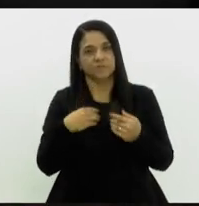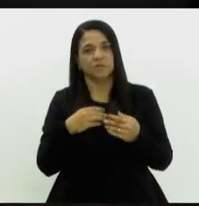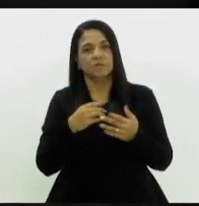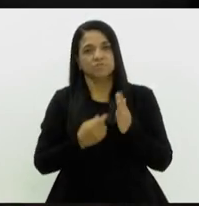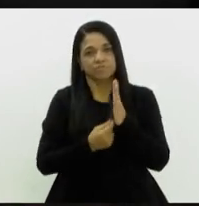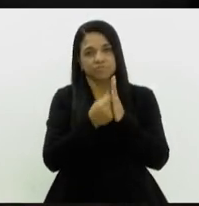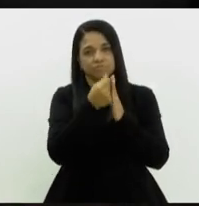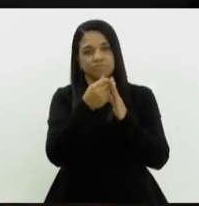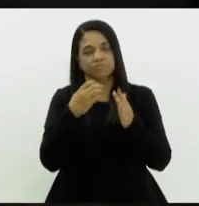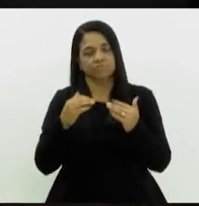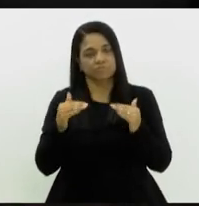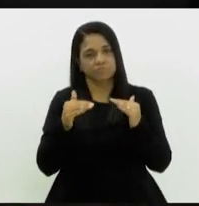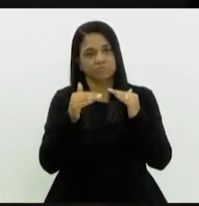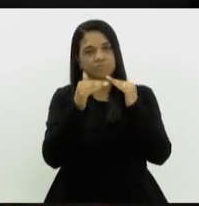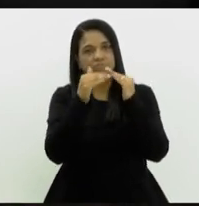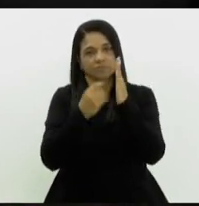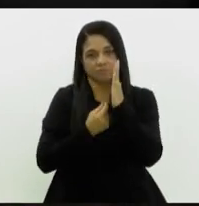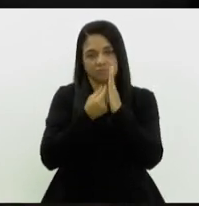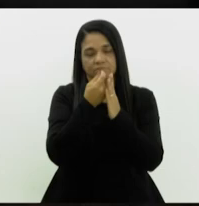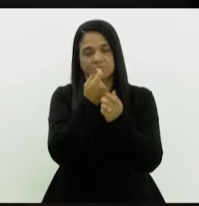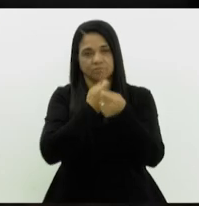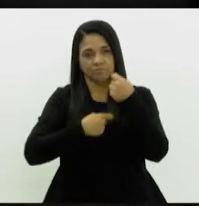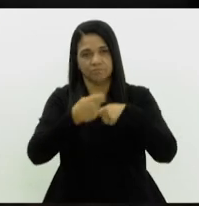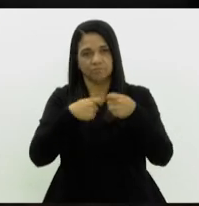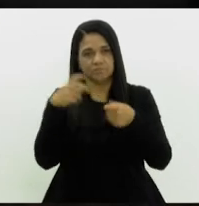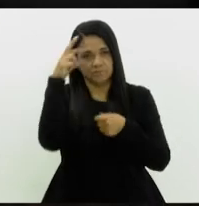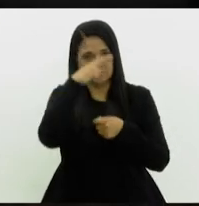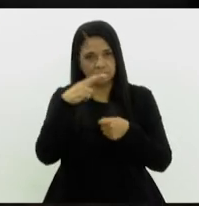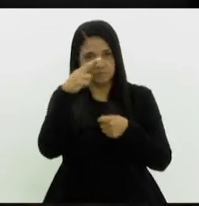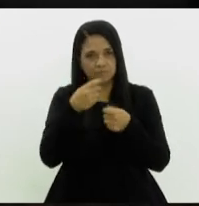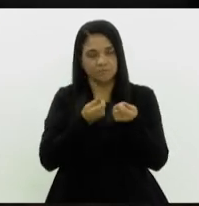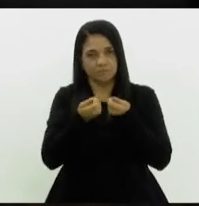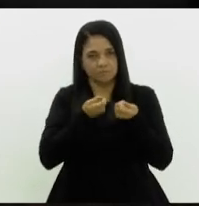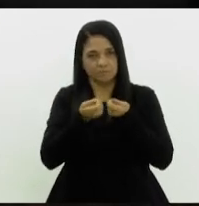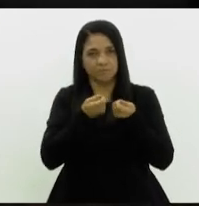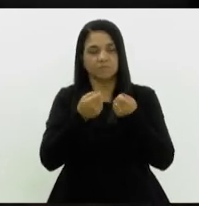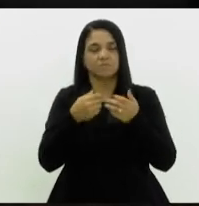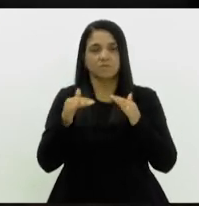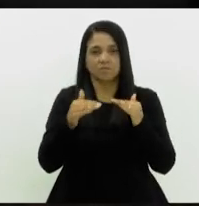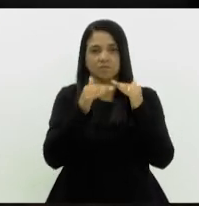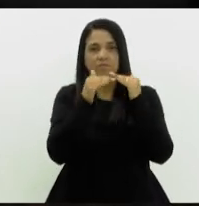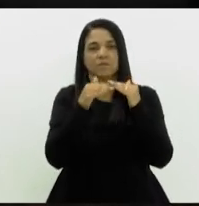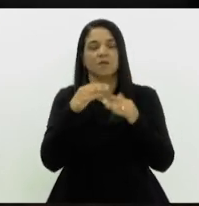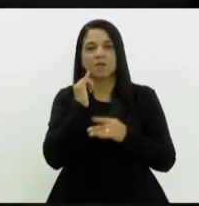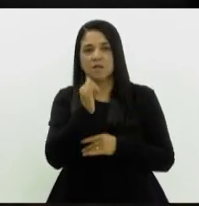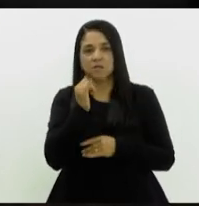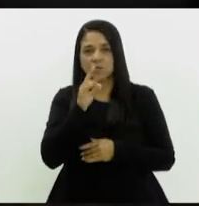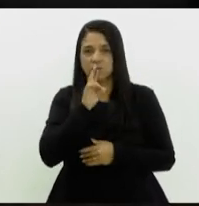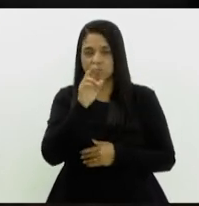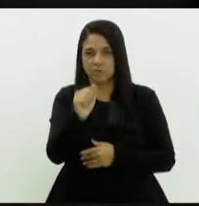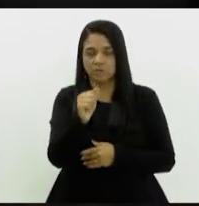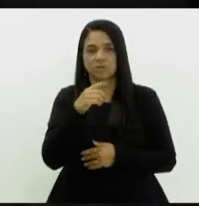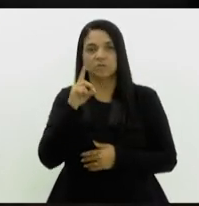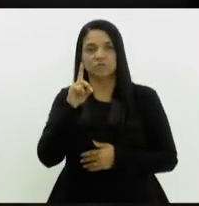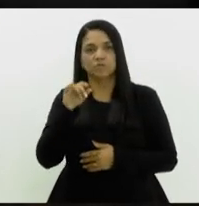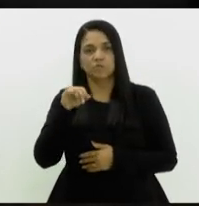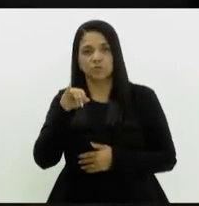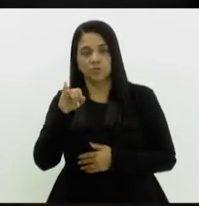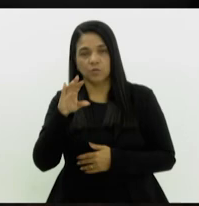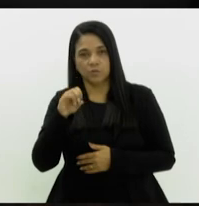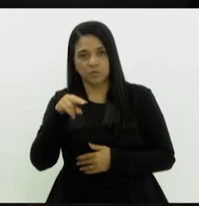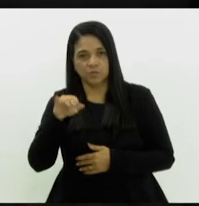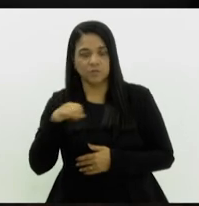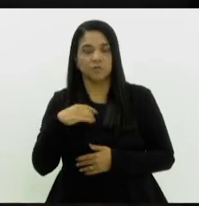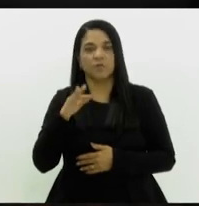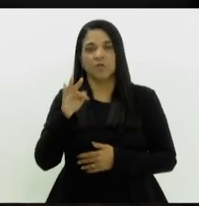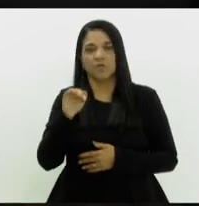orçamento, finanças, fiscalização financeira e controle favorável. Relatores, deputados Rodrigo Bacelar, Dionísio Lins, Flávio